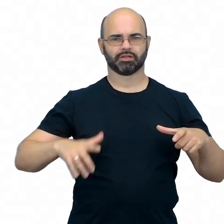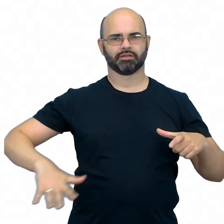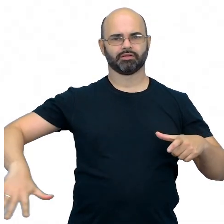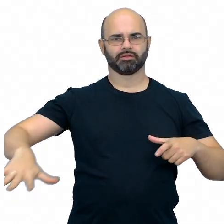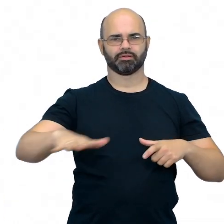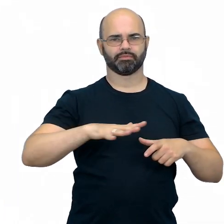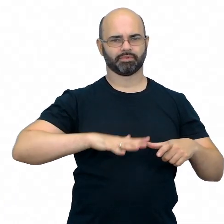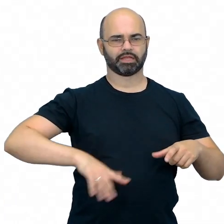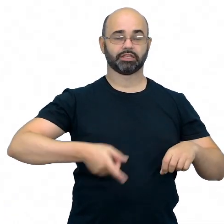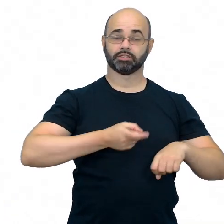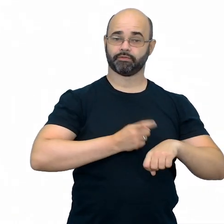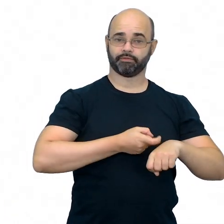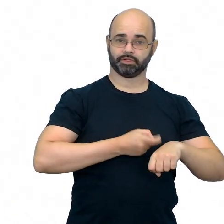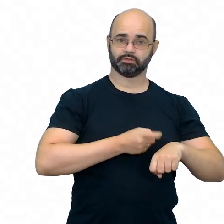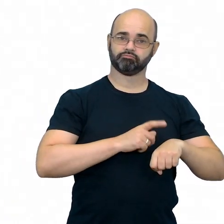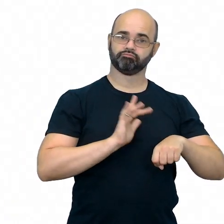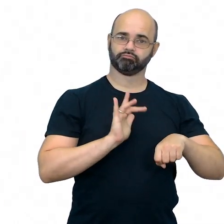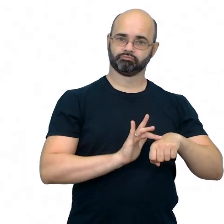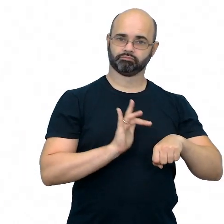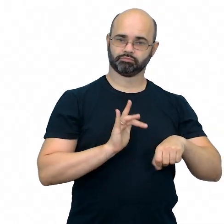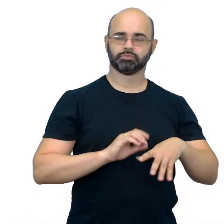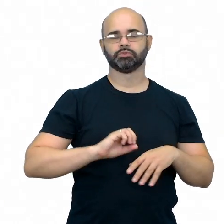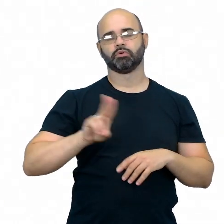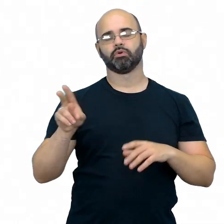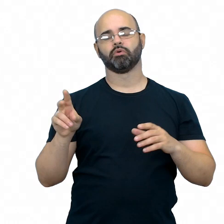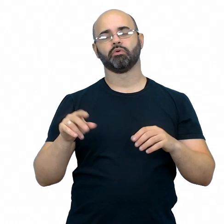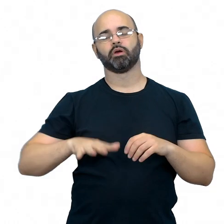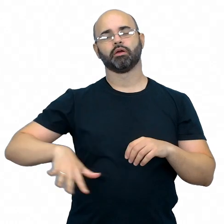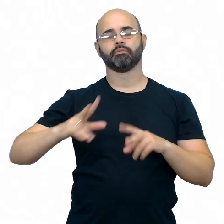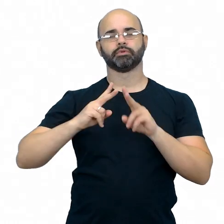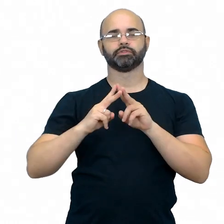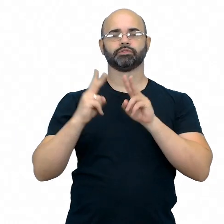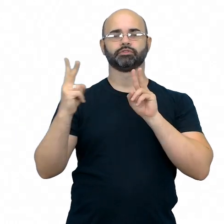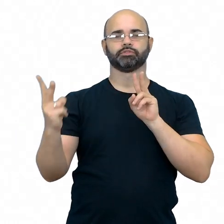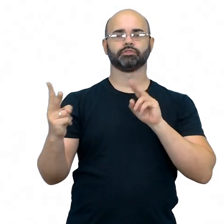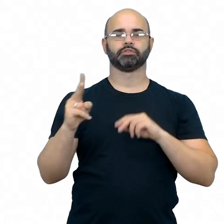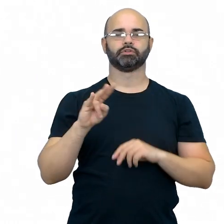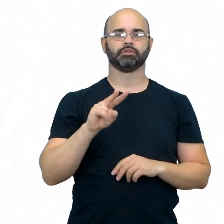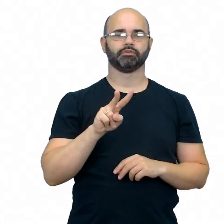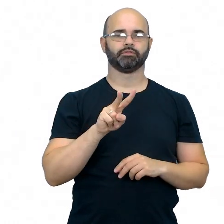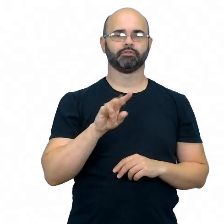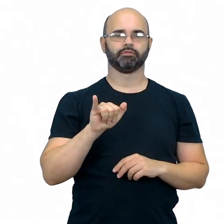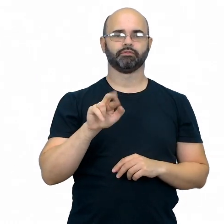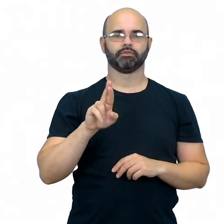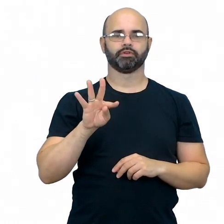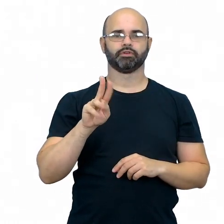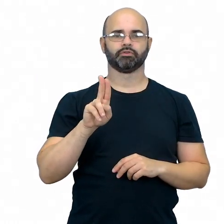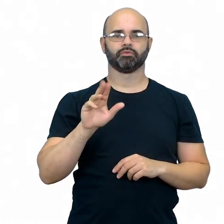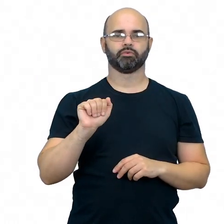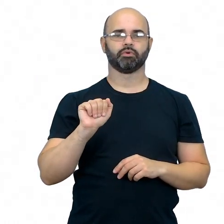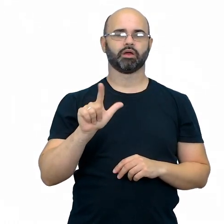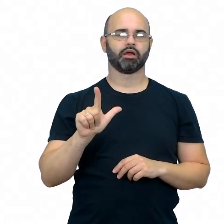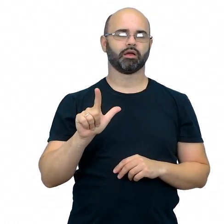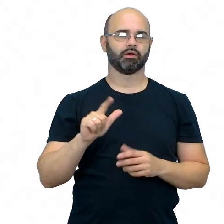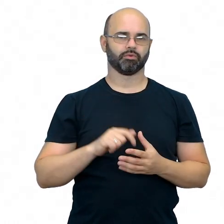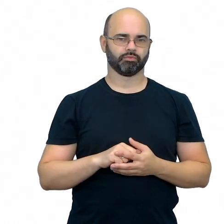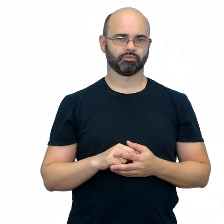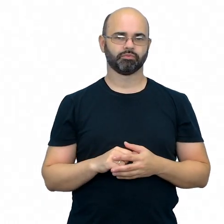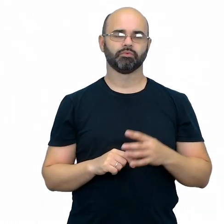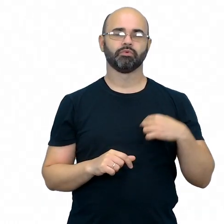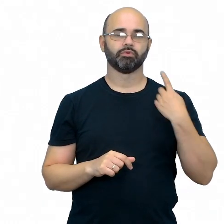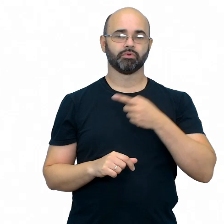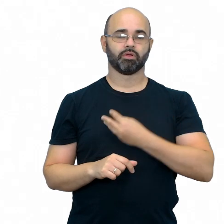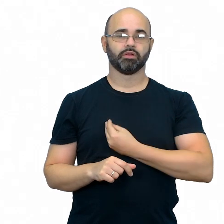ambiente virtual, como nós podemos discutir isso com assuntos que estão envolvidos ali, assuntos que estão dentro do nosso cotidiano.